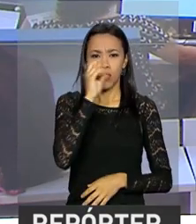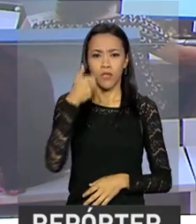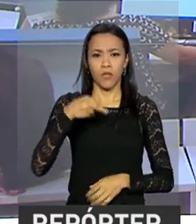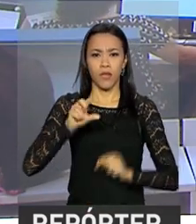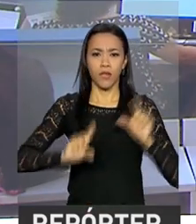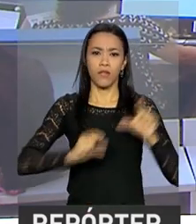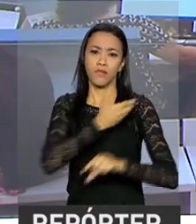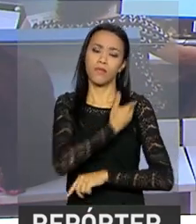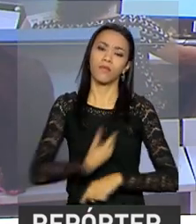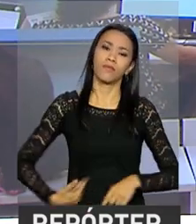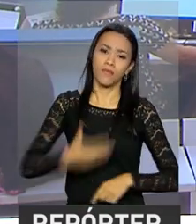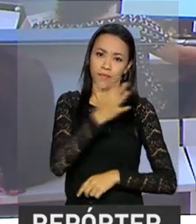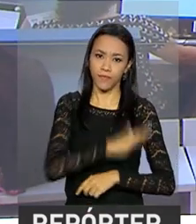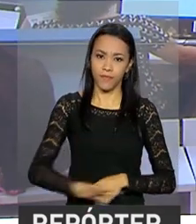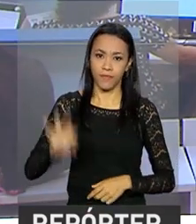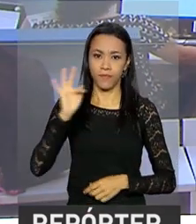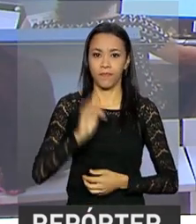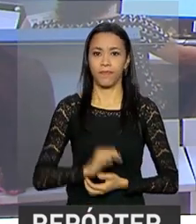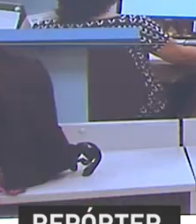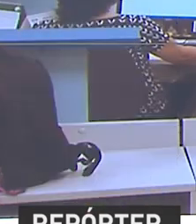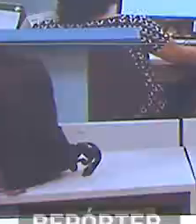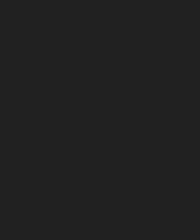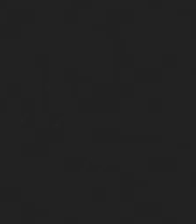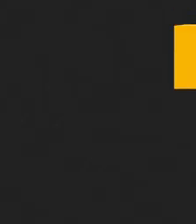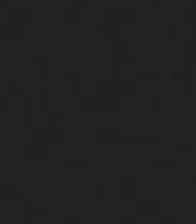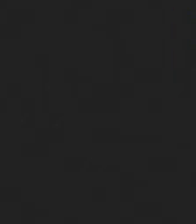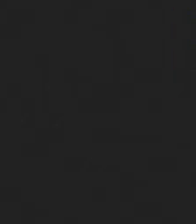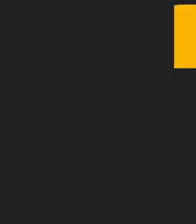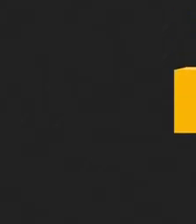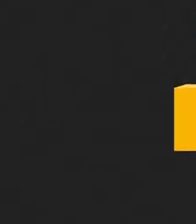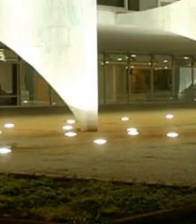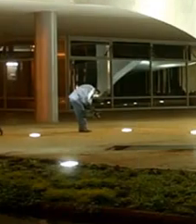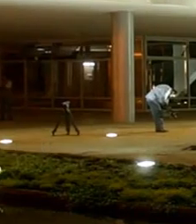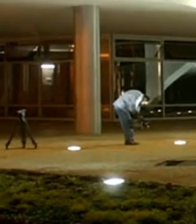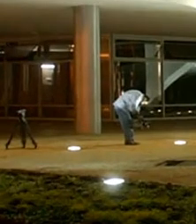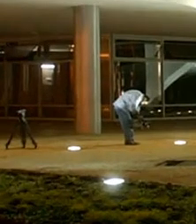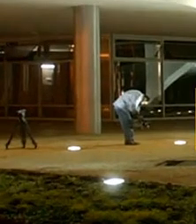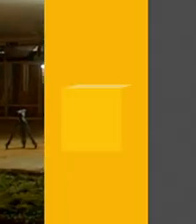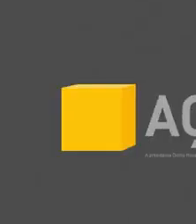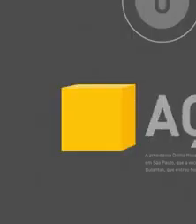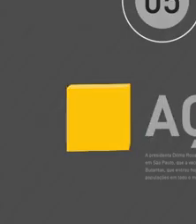tvbr a TV do Governo Federal B